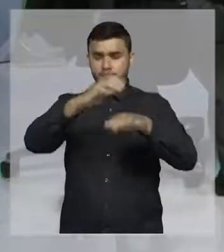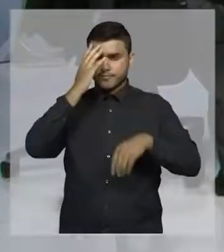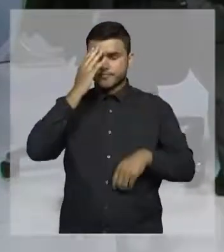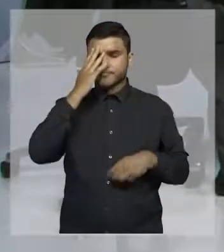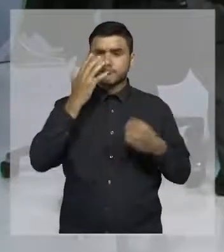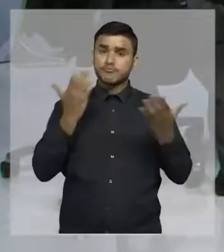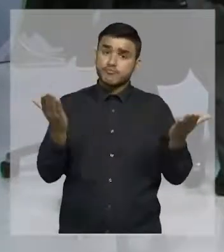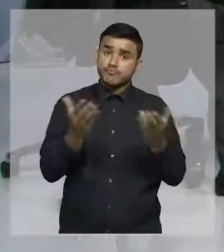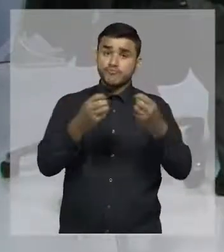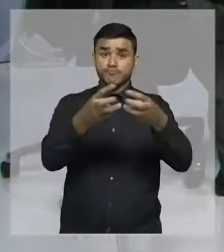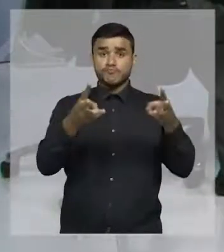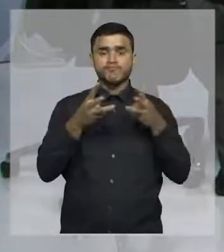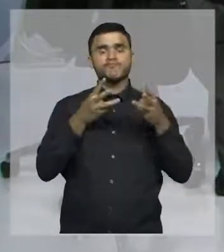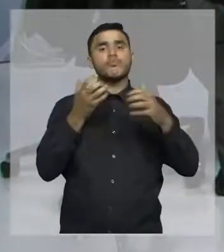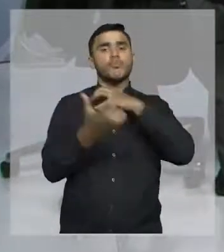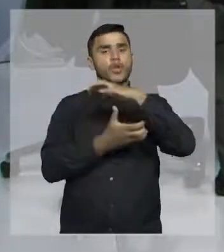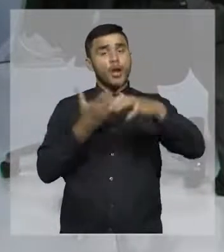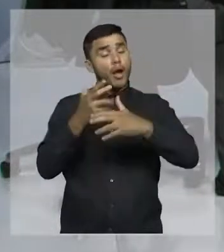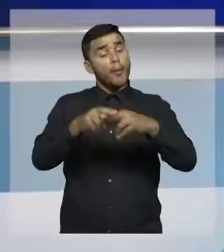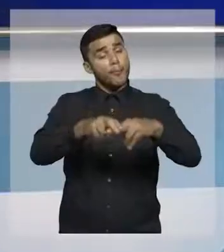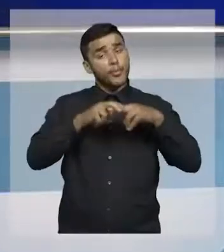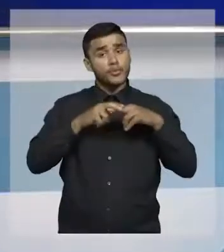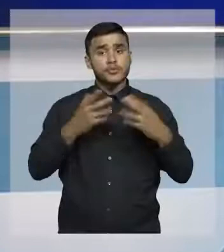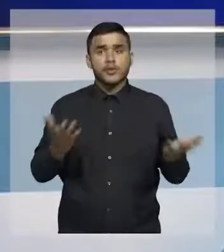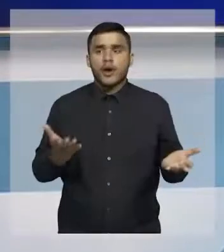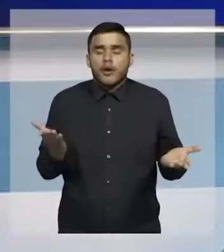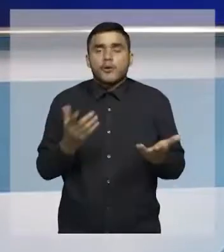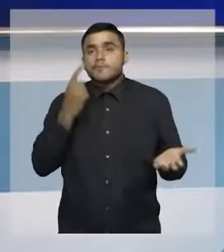fretes. Então não tem uma solução à vista.